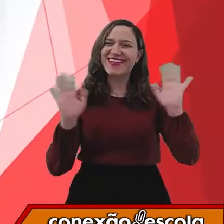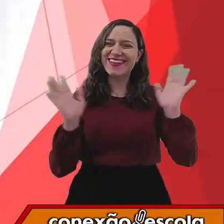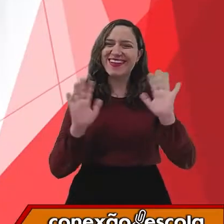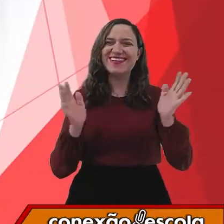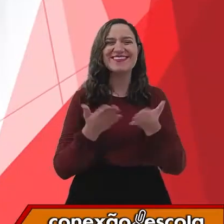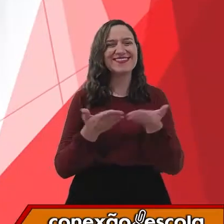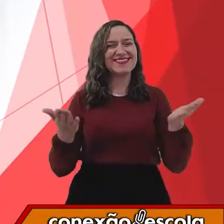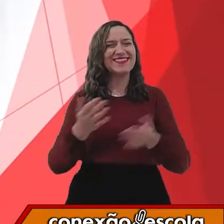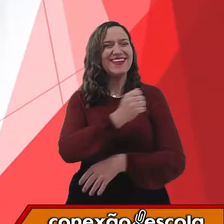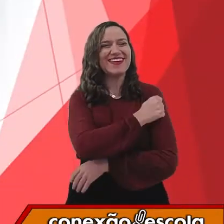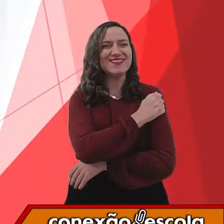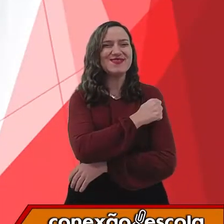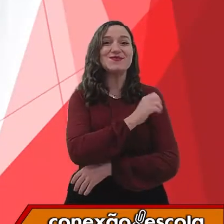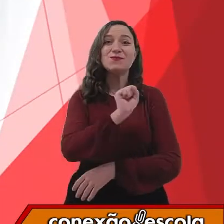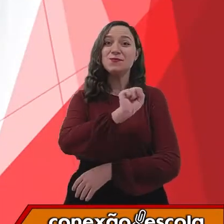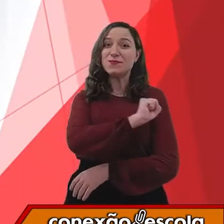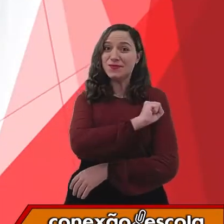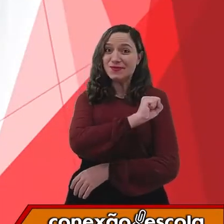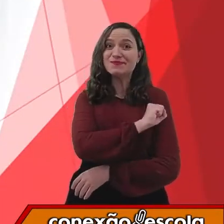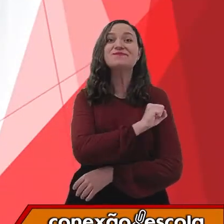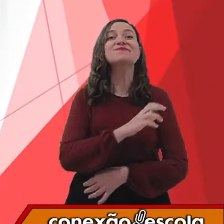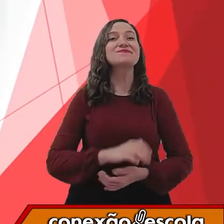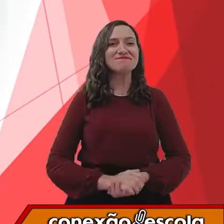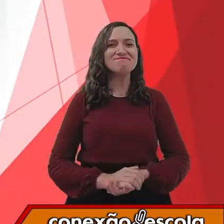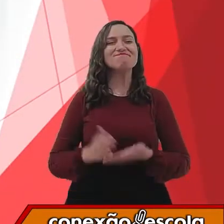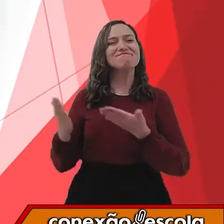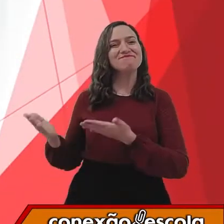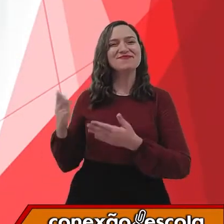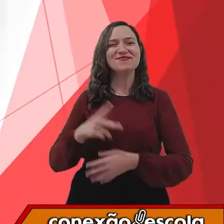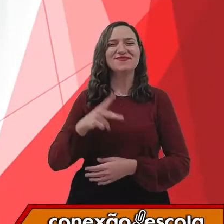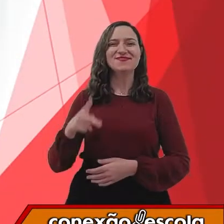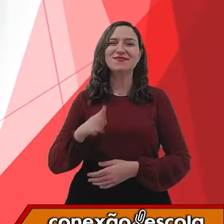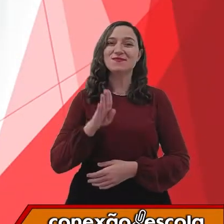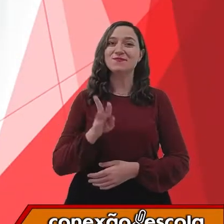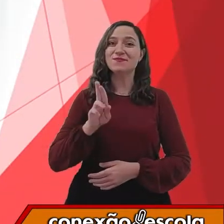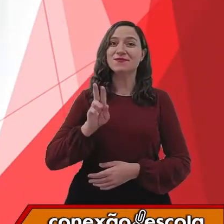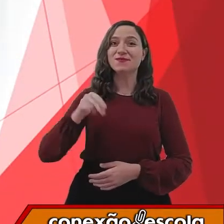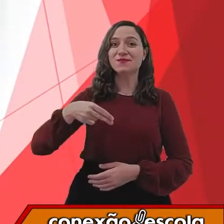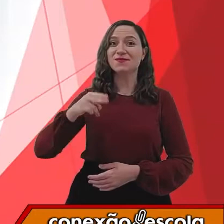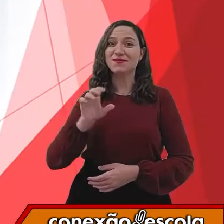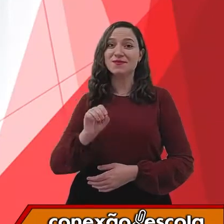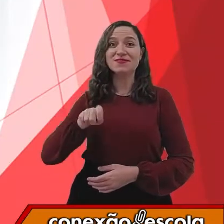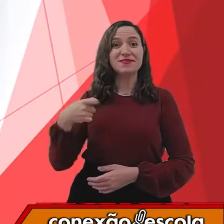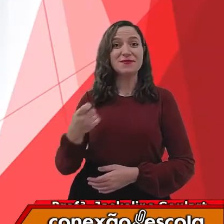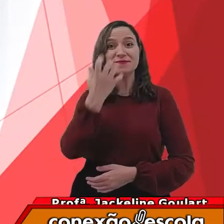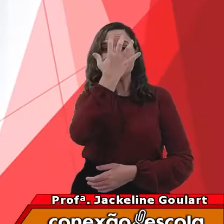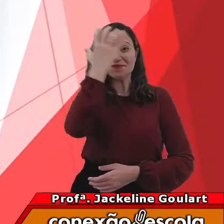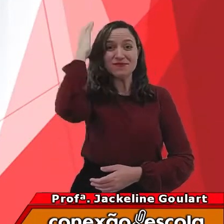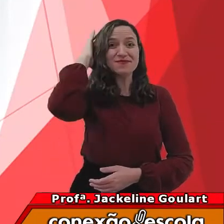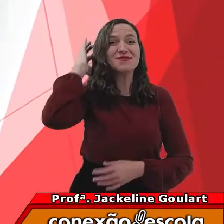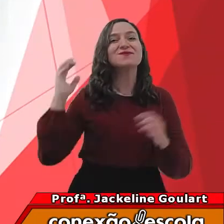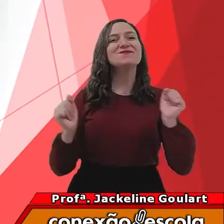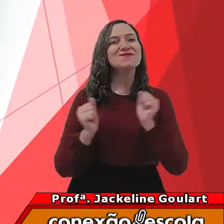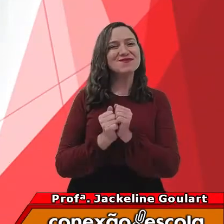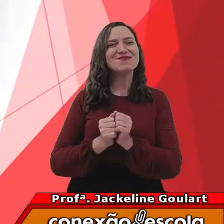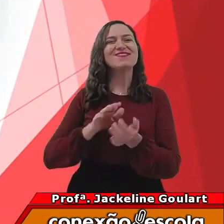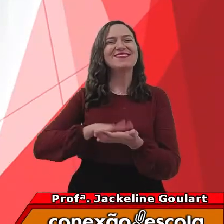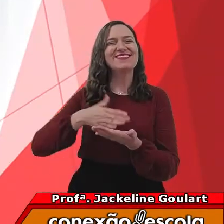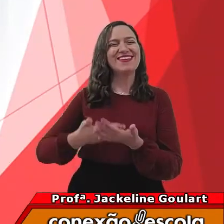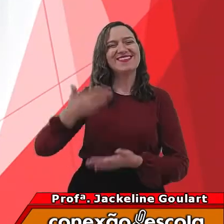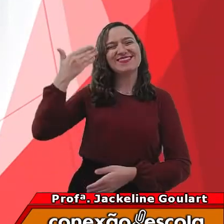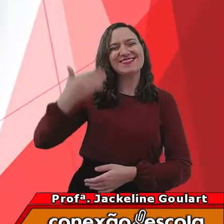Olá, estudante do 8º ano! Eu sou o professor Bruno e juntamente com a nossa intérprete